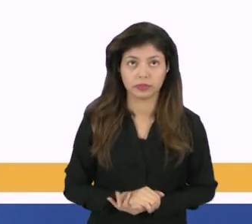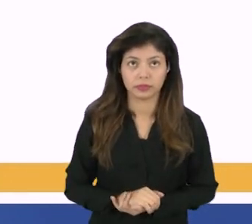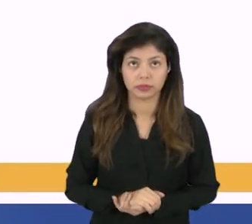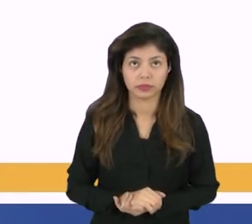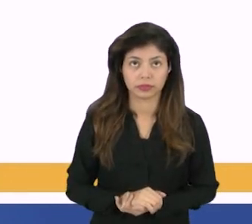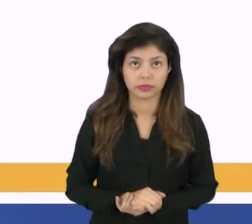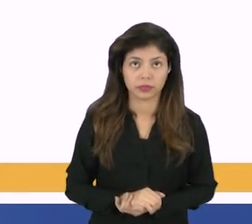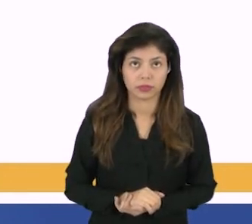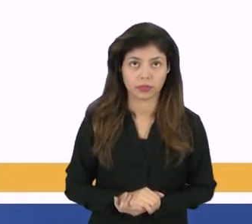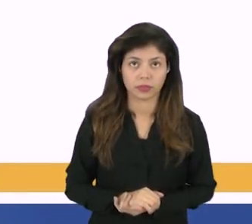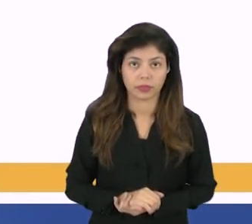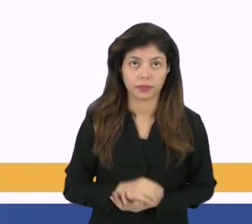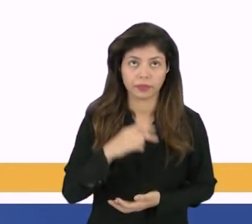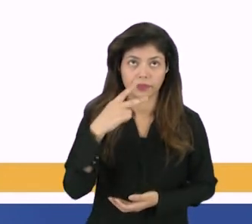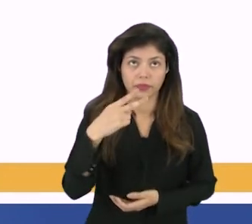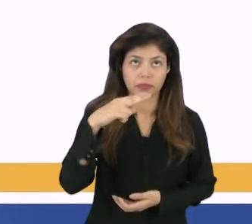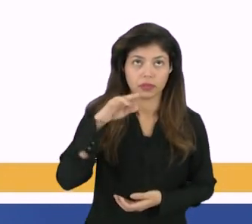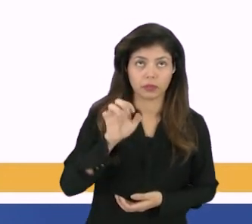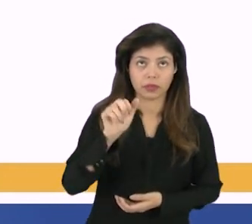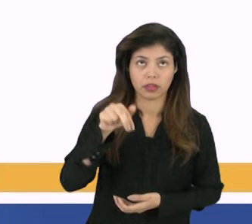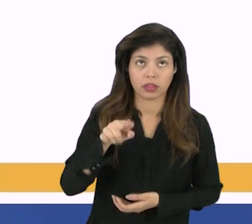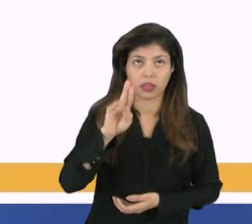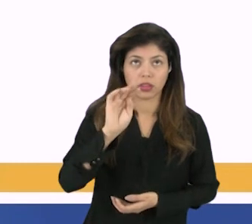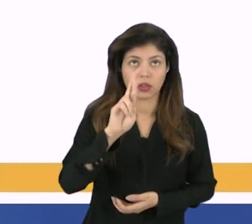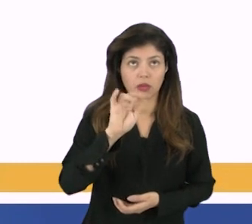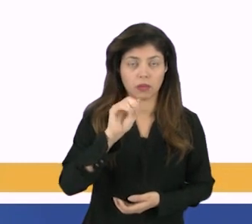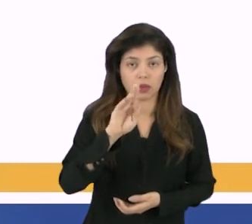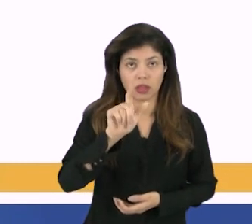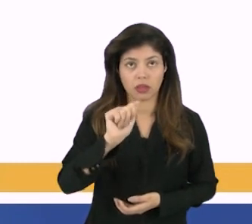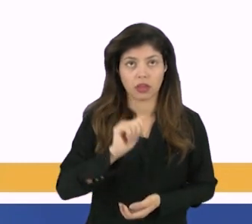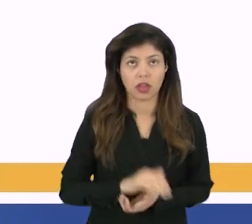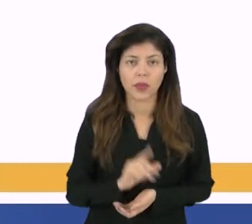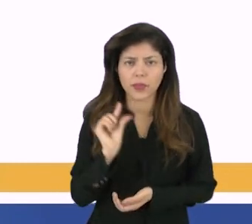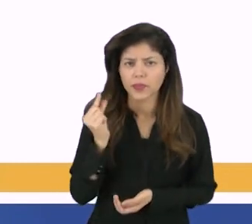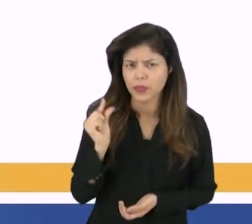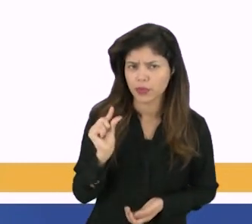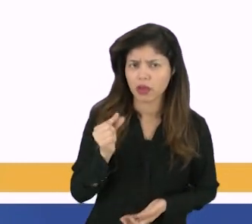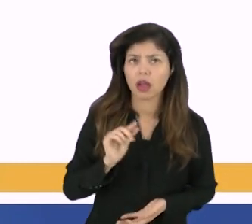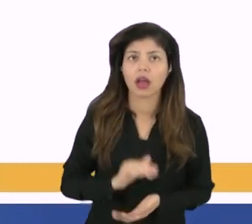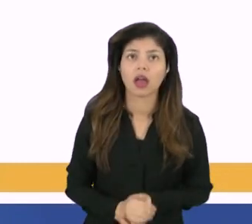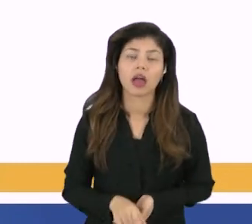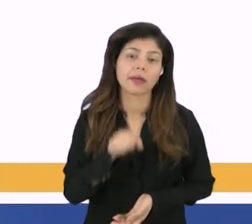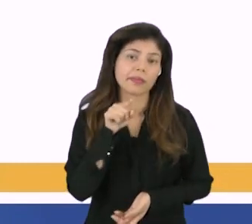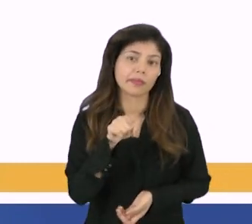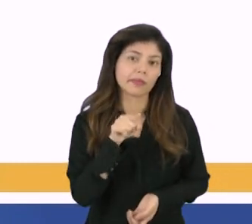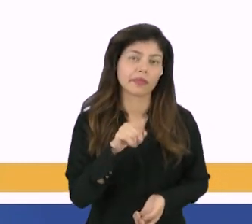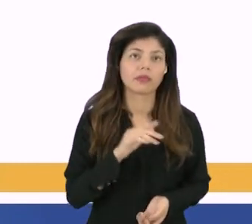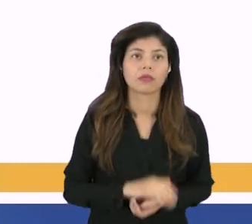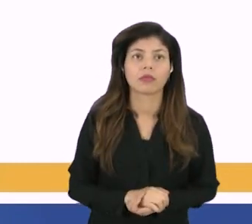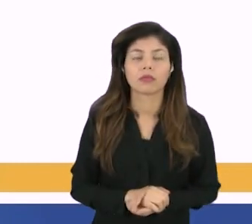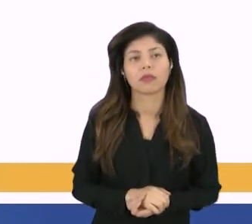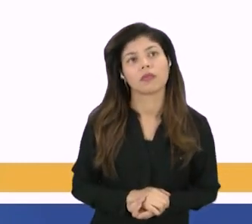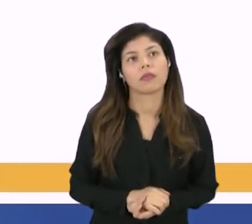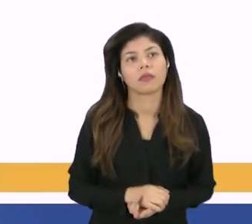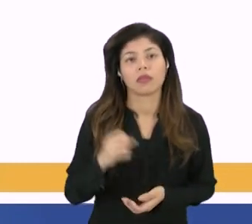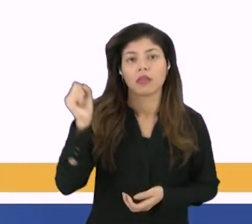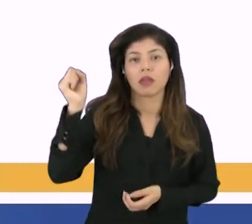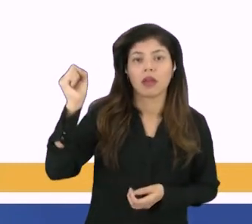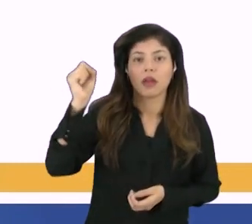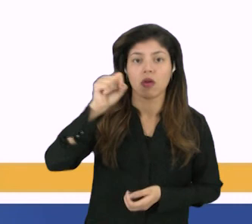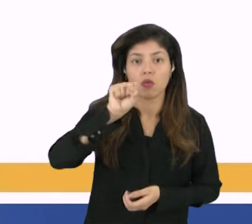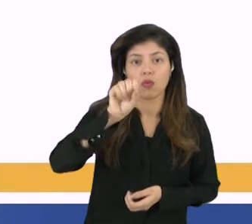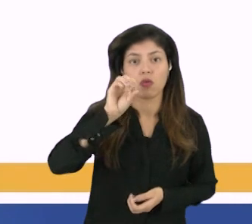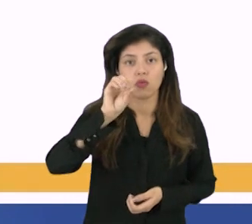eclipse penumbral. Você vê que a diferença quando ela está na penumbra é pouca. E aqui a disposição. Nós temos aqui o Sol,